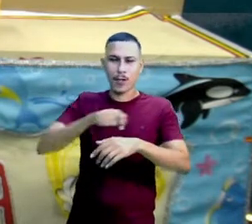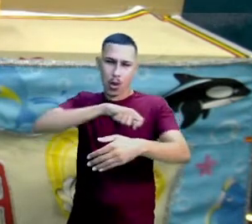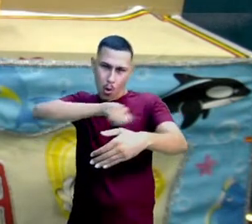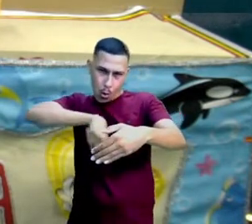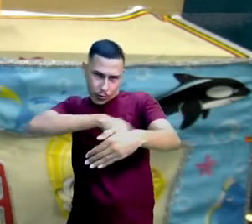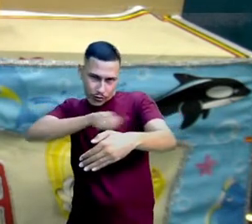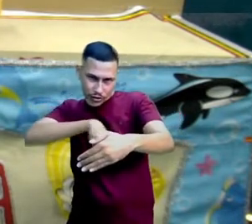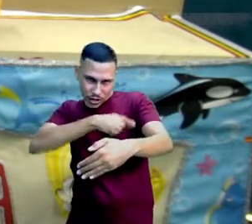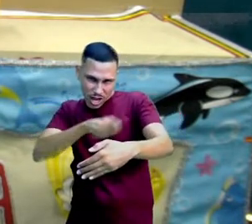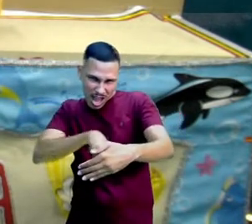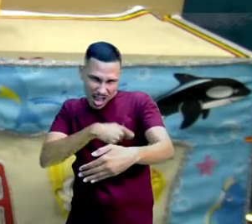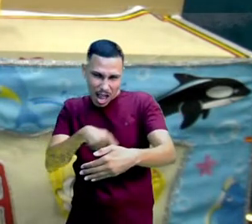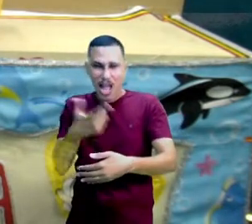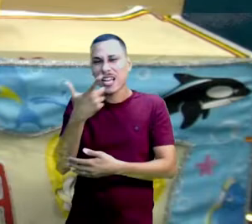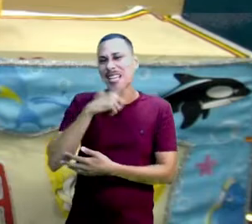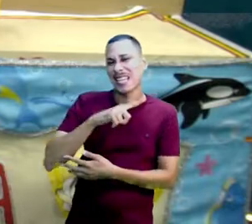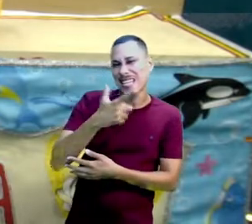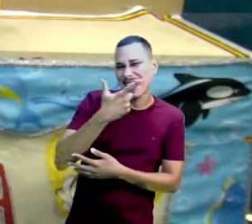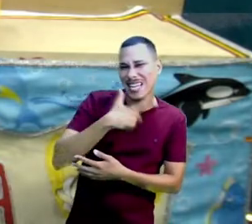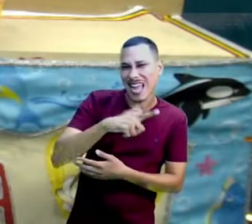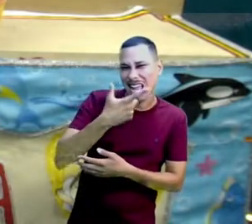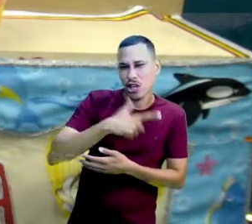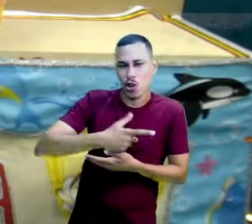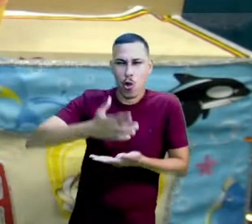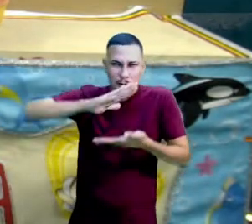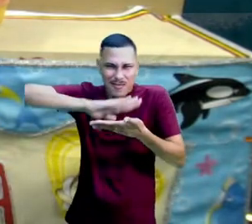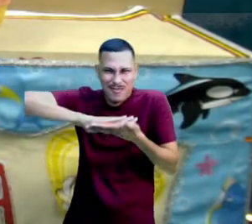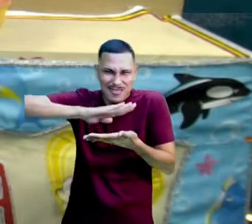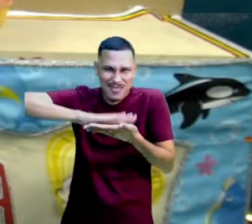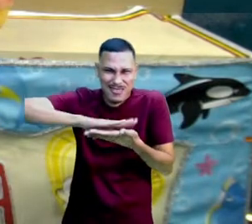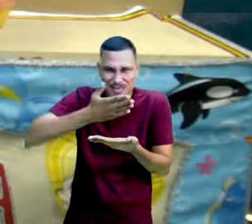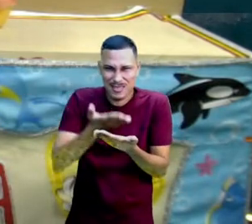assando um queijinho leiturinha.